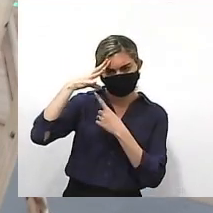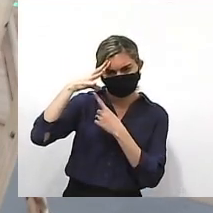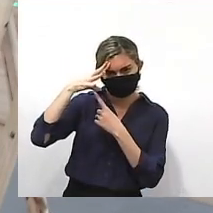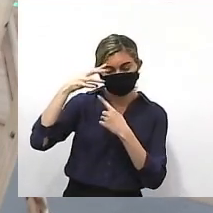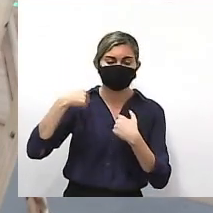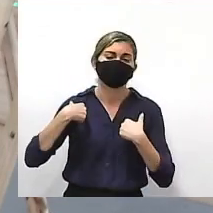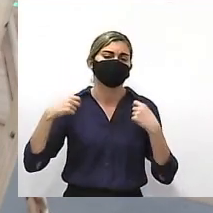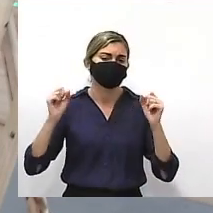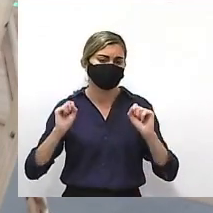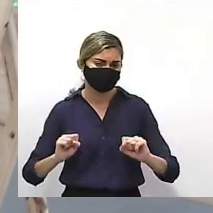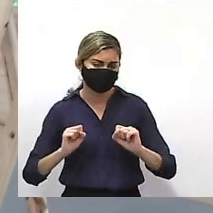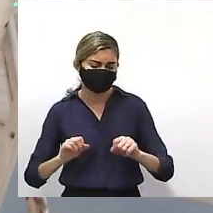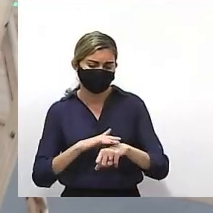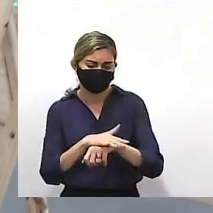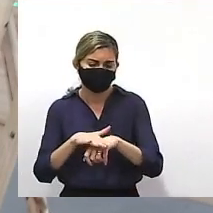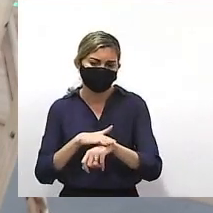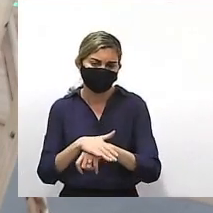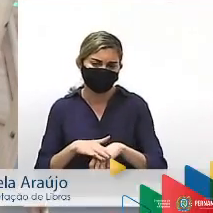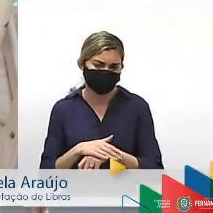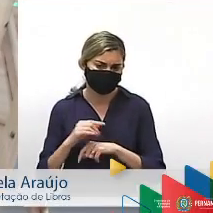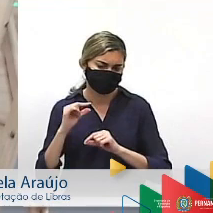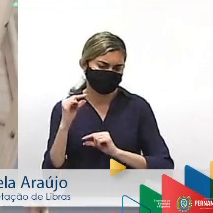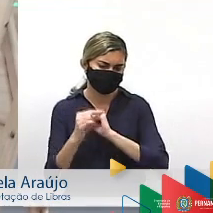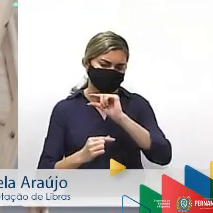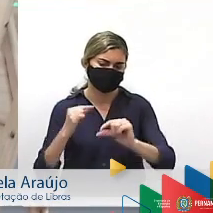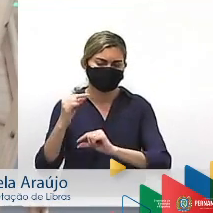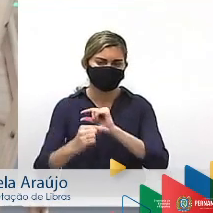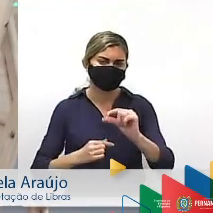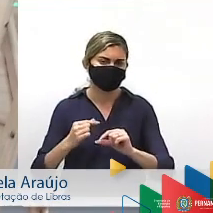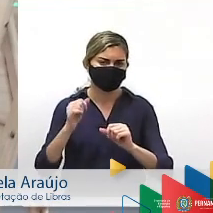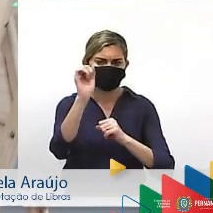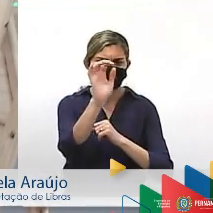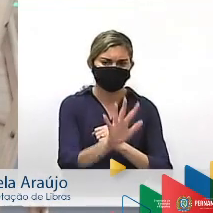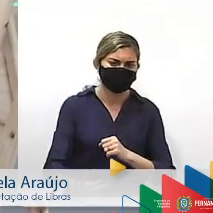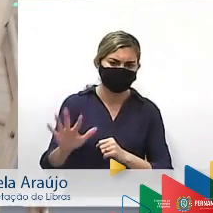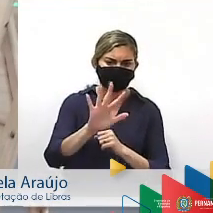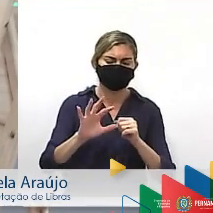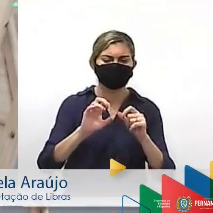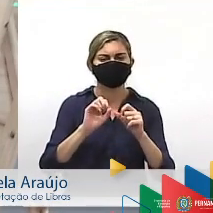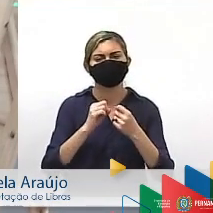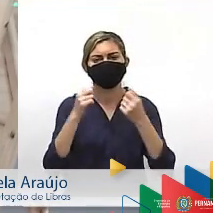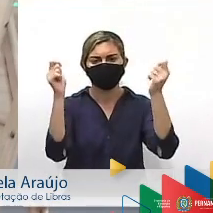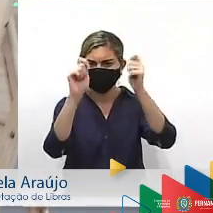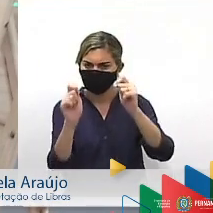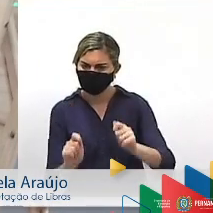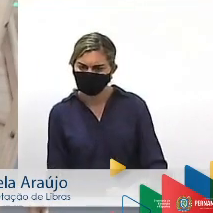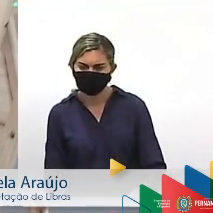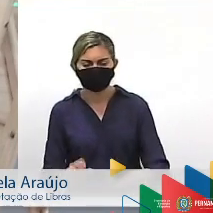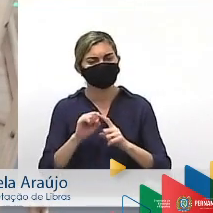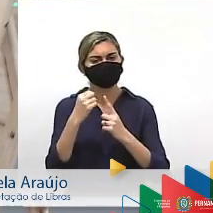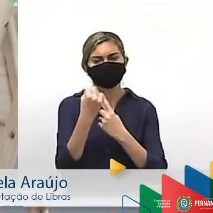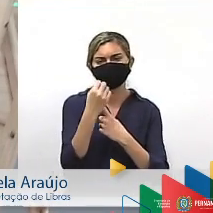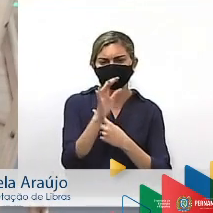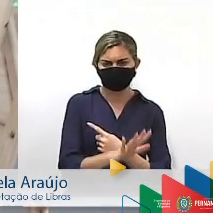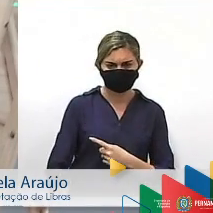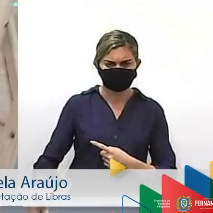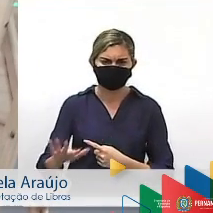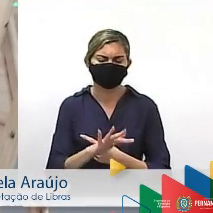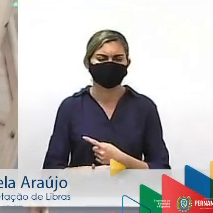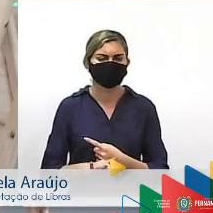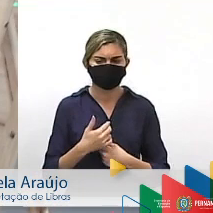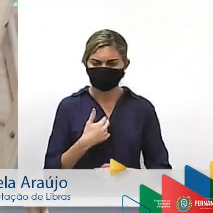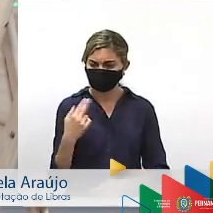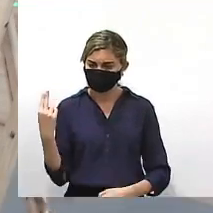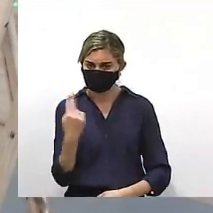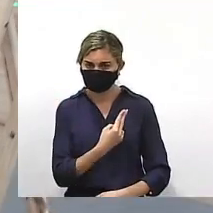nós possamos conversar um pouco sobre imagem, sobre arte e sociologia. O meu